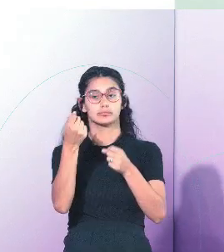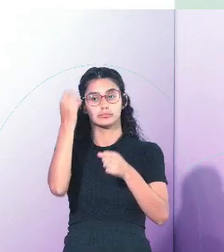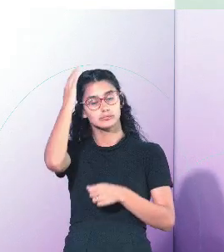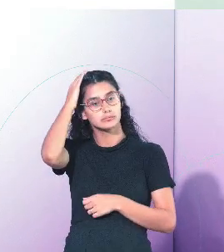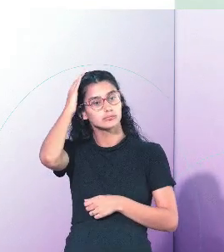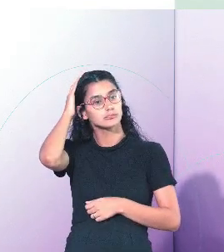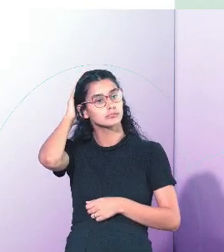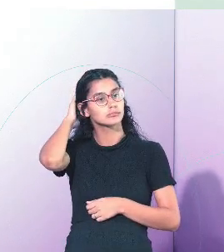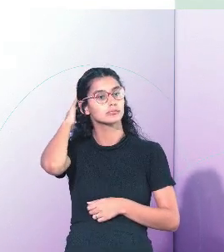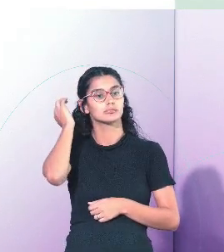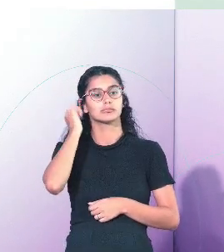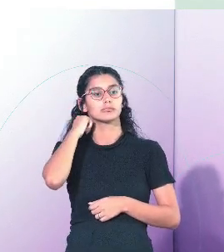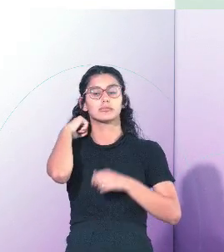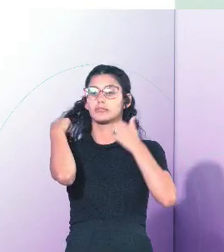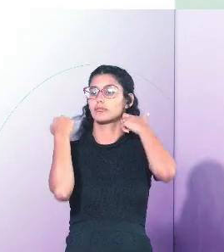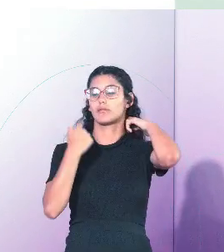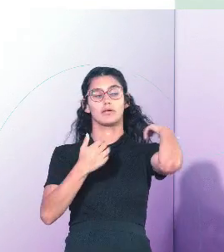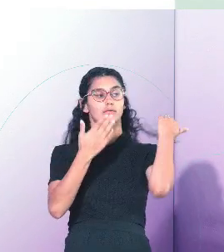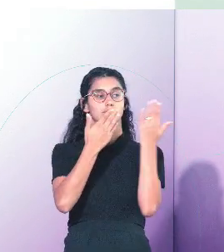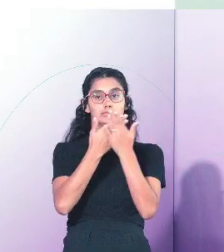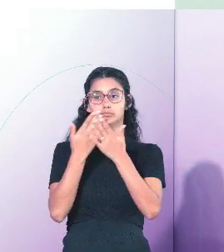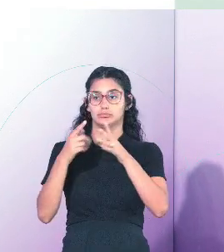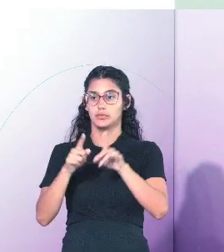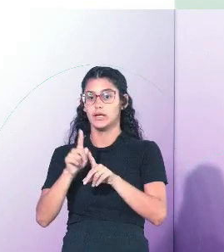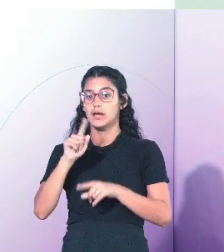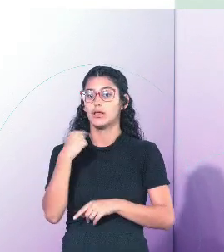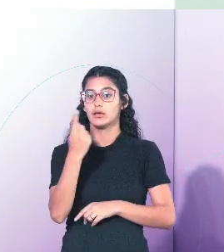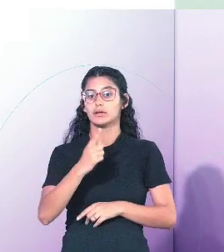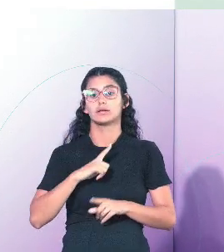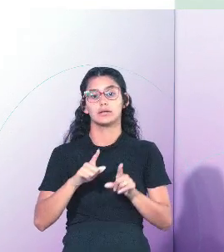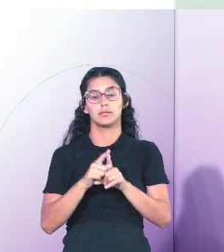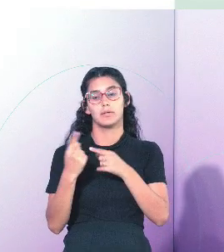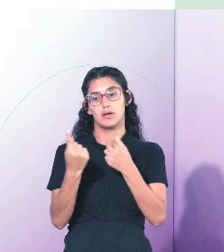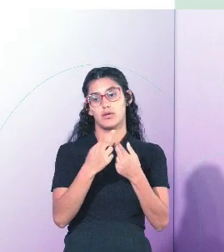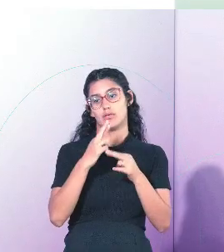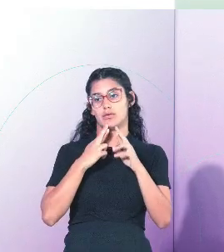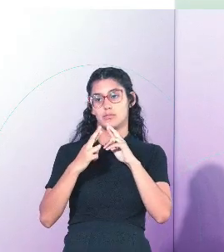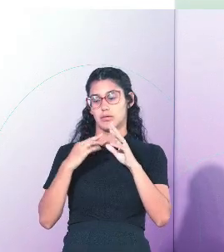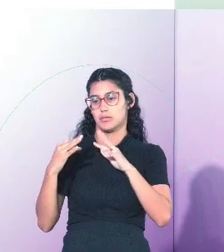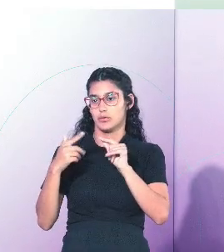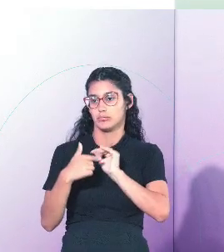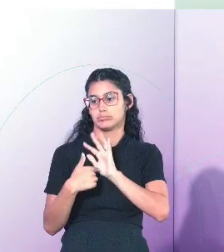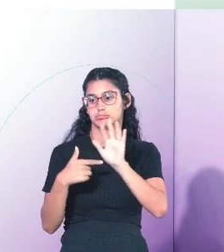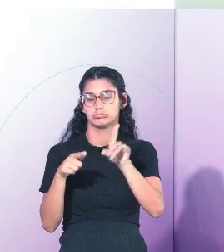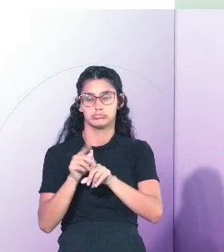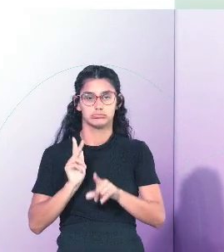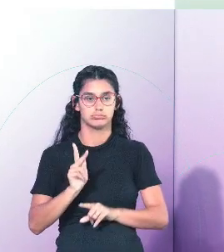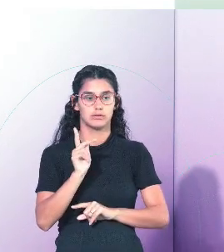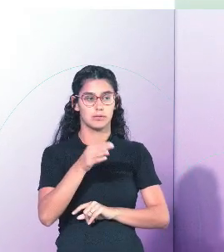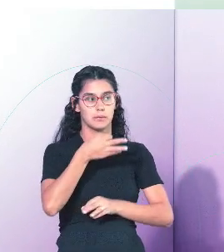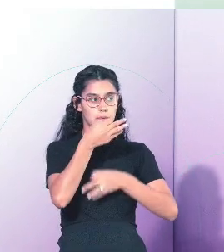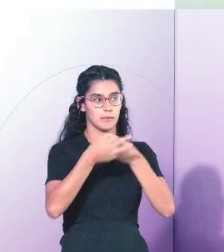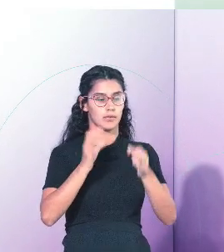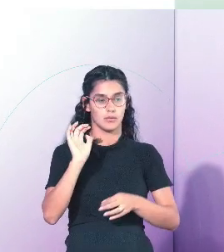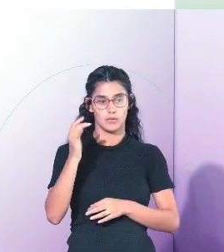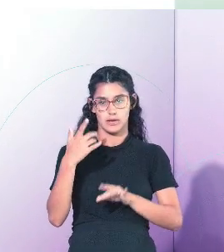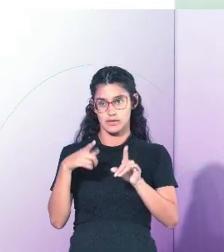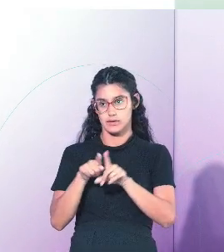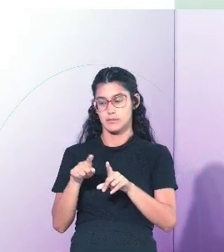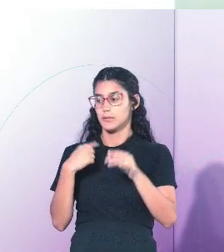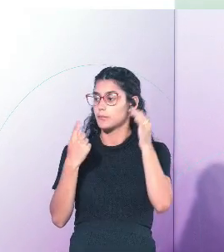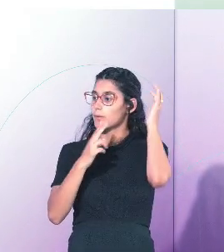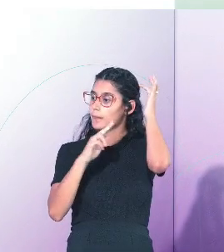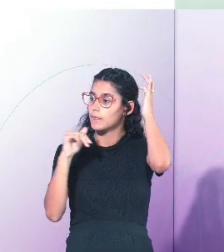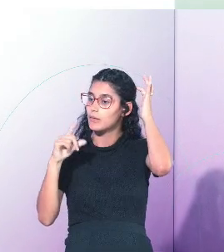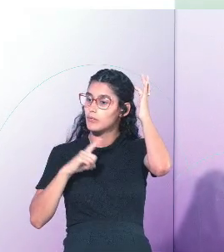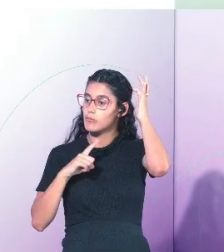rara, a gente vai ter estudo de braço único, e isso a gente tem as mesmas respostas para trazer para ele sempre que essas críticas acontecem. A gente